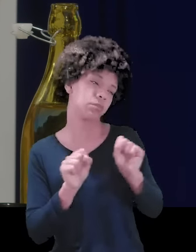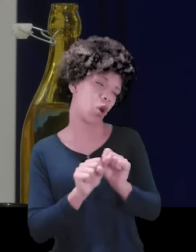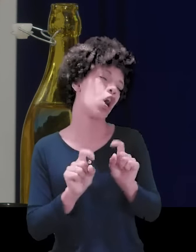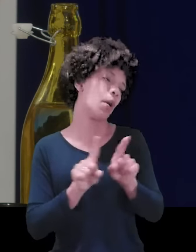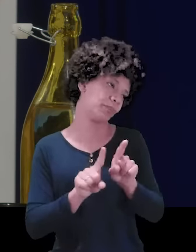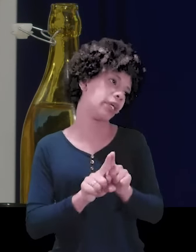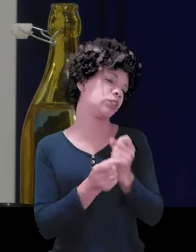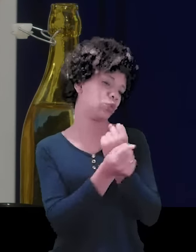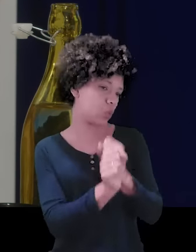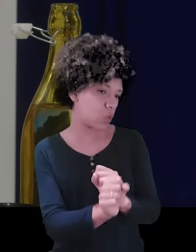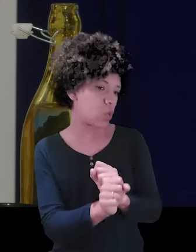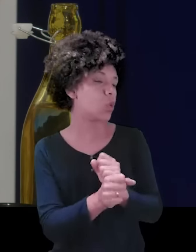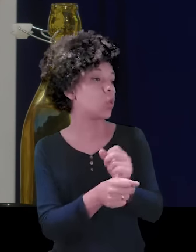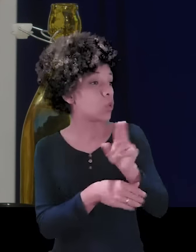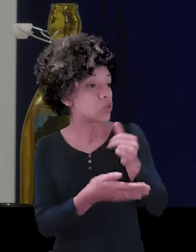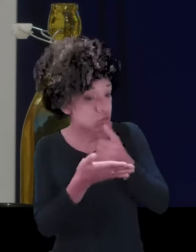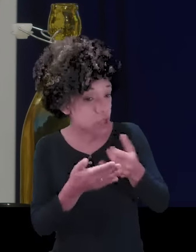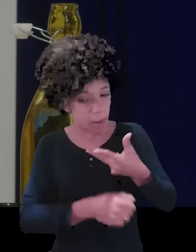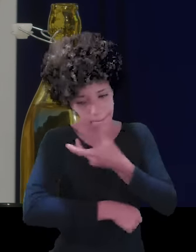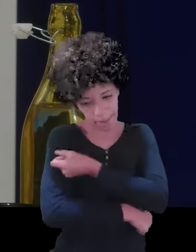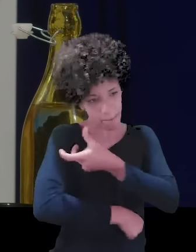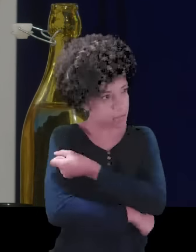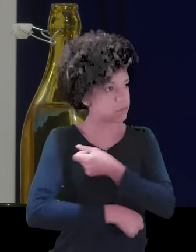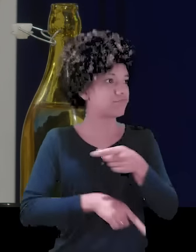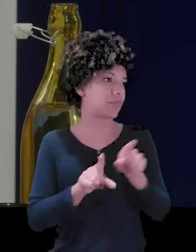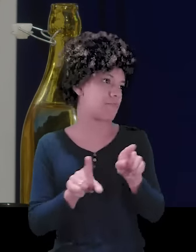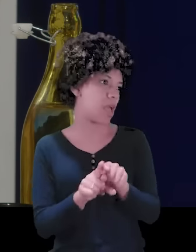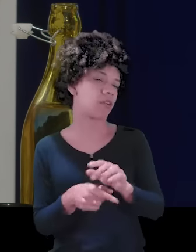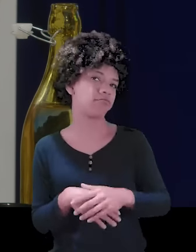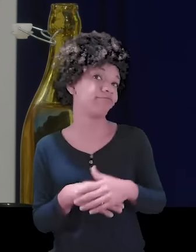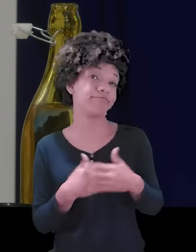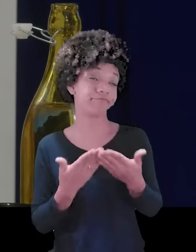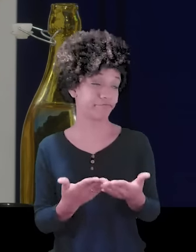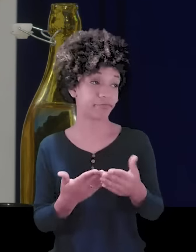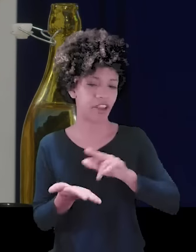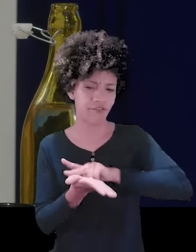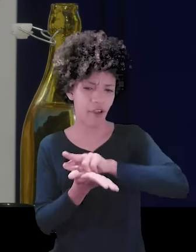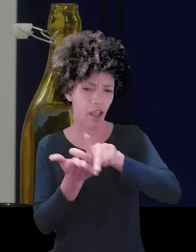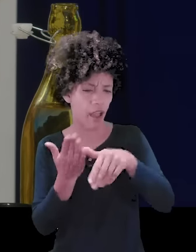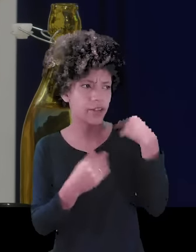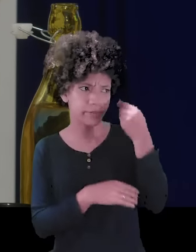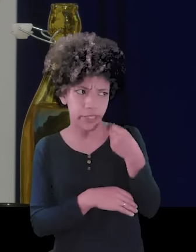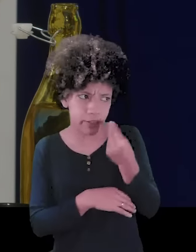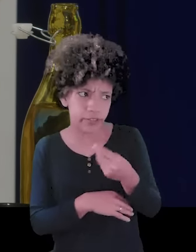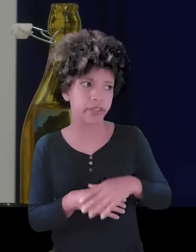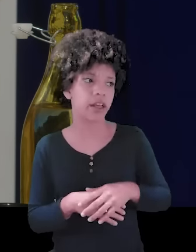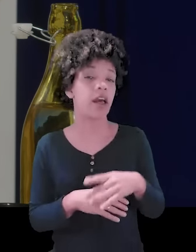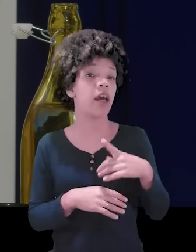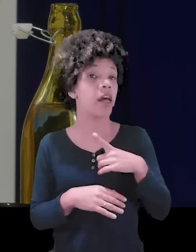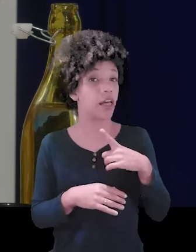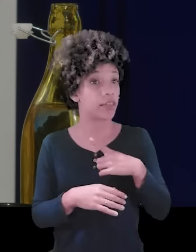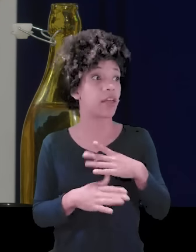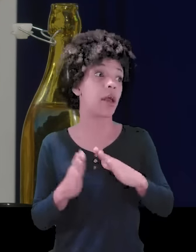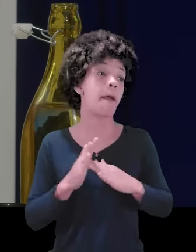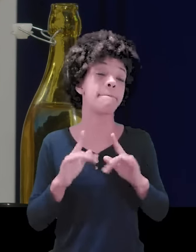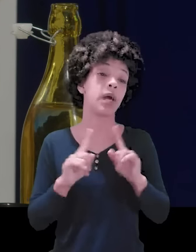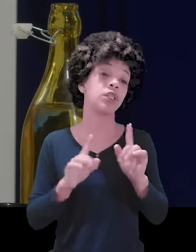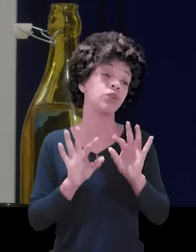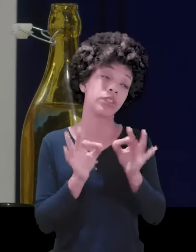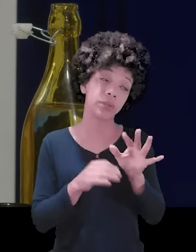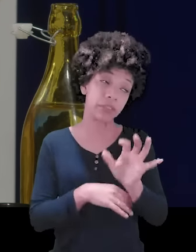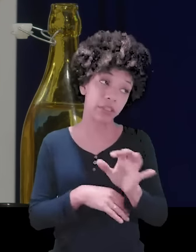também pode ser com os de droga sabe é você vai lá enfim n situações que essa pessoa pode passar mas